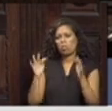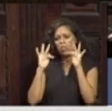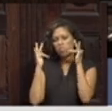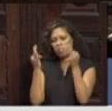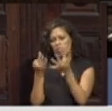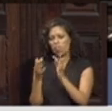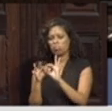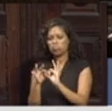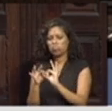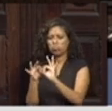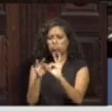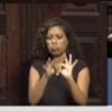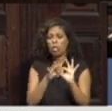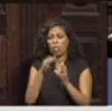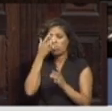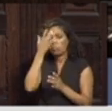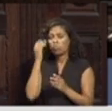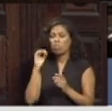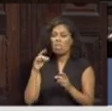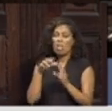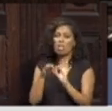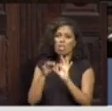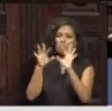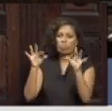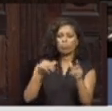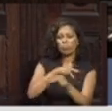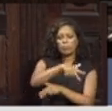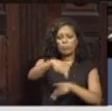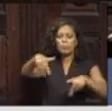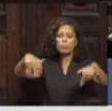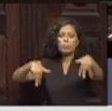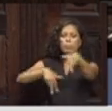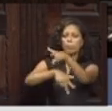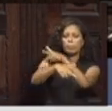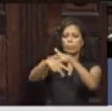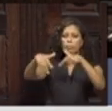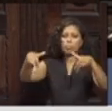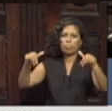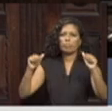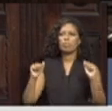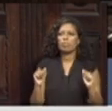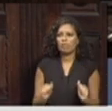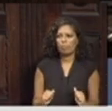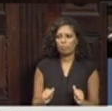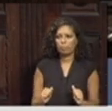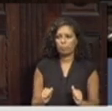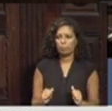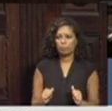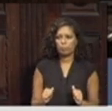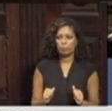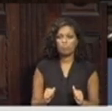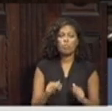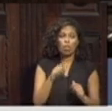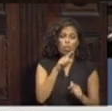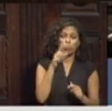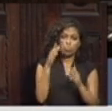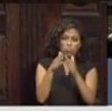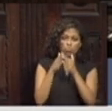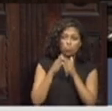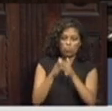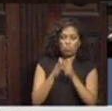indelével, mas está fortemente marcado no presente momento pela impossibilidade de garantir àqueles que ali moram,